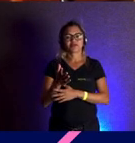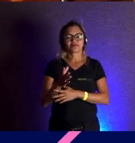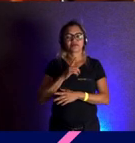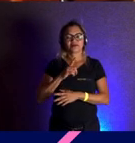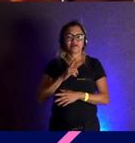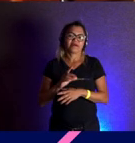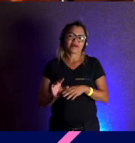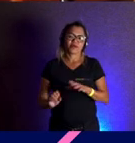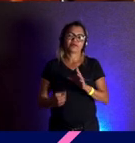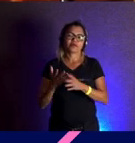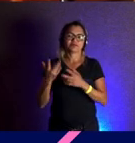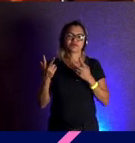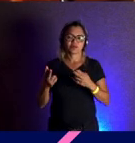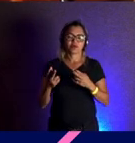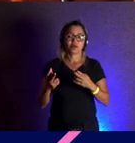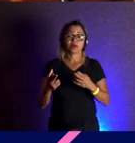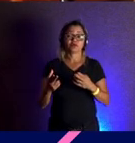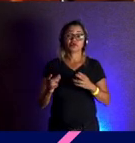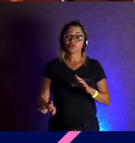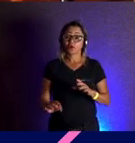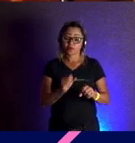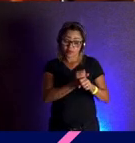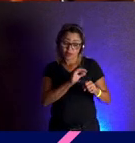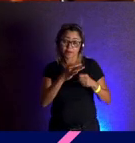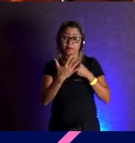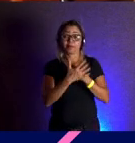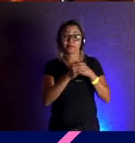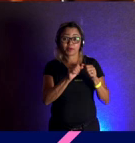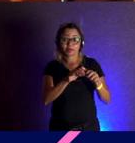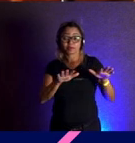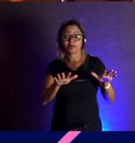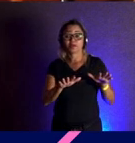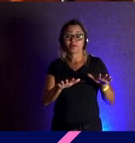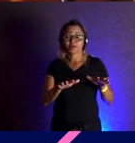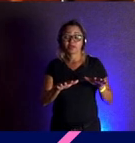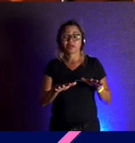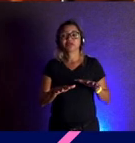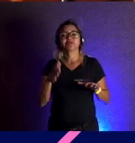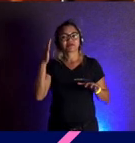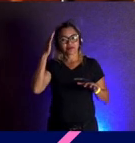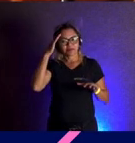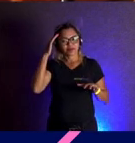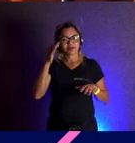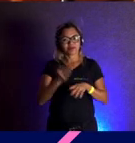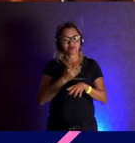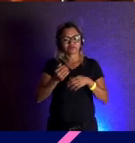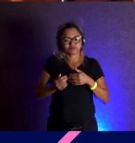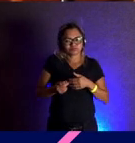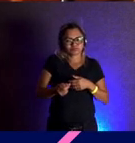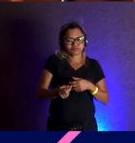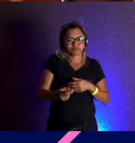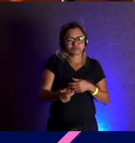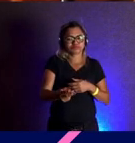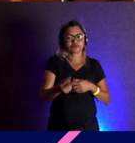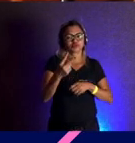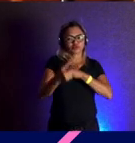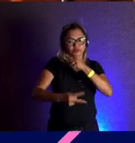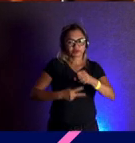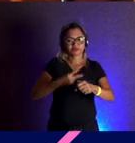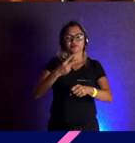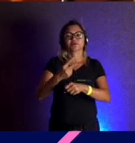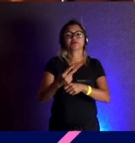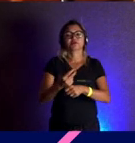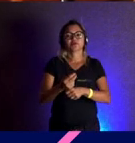mesma reação, só que a pandemia, a gente já tinha uma percepção de que duraria ali, sei lá, 2 anos,